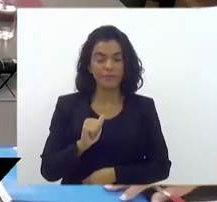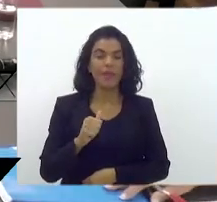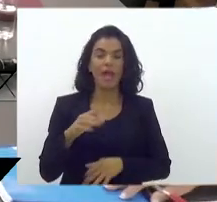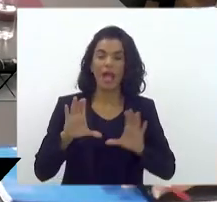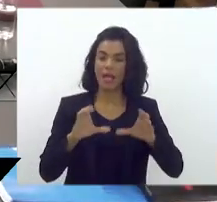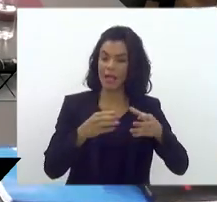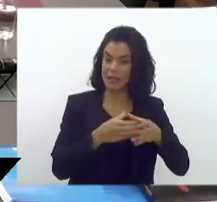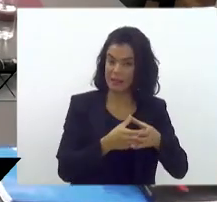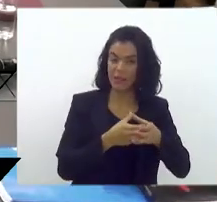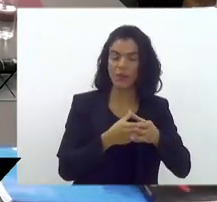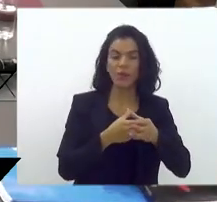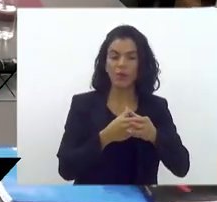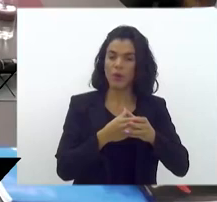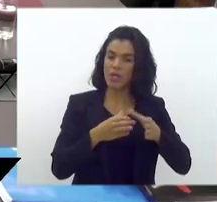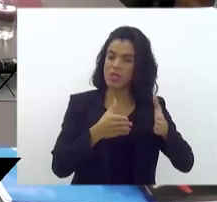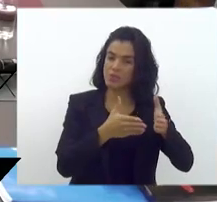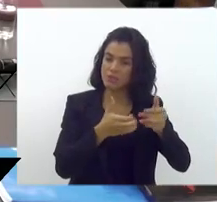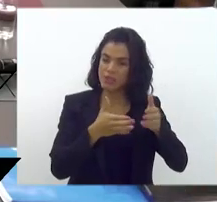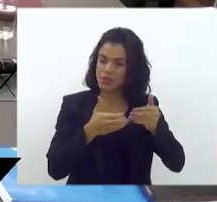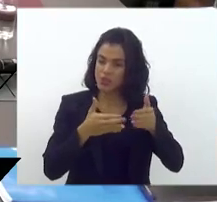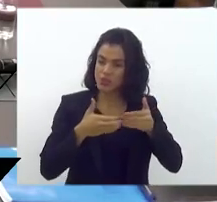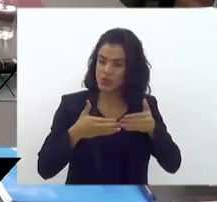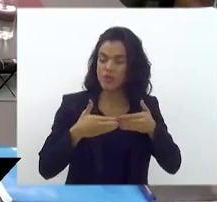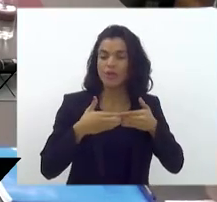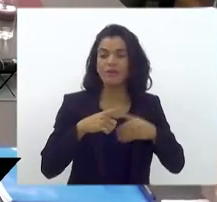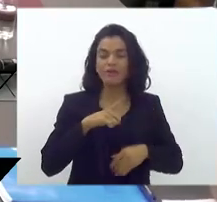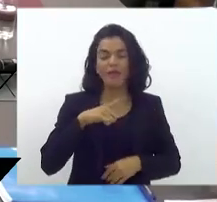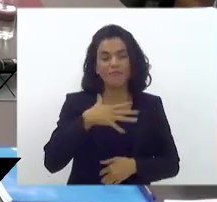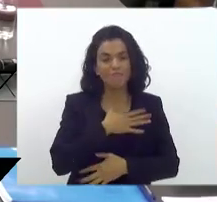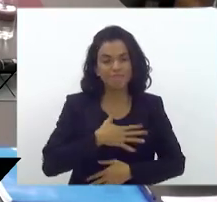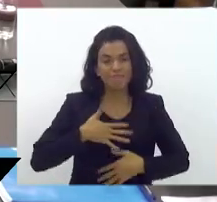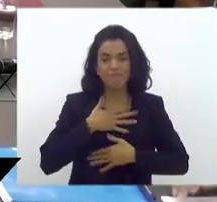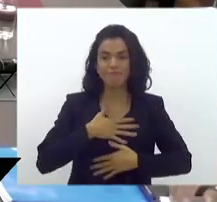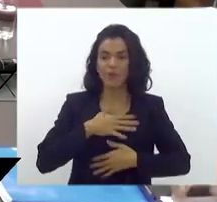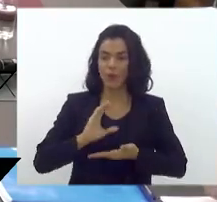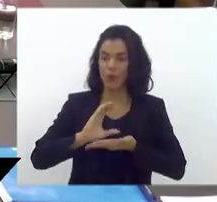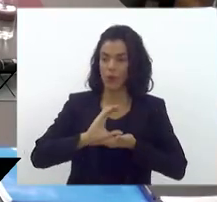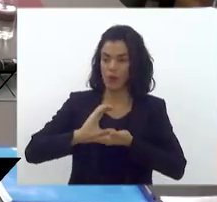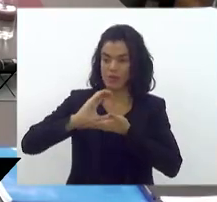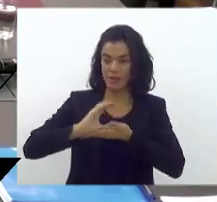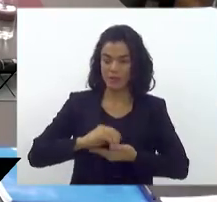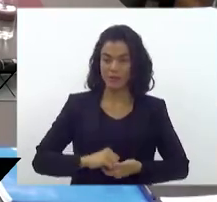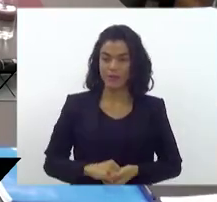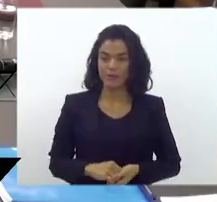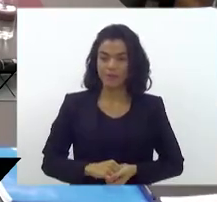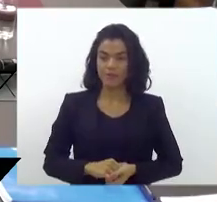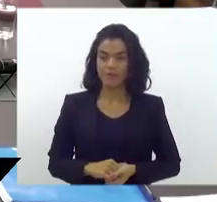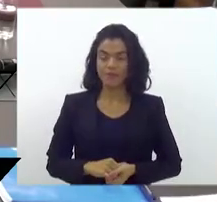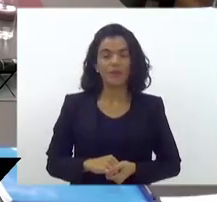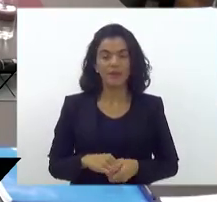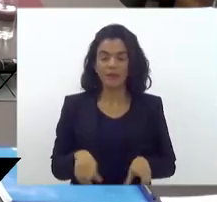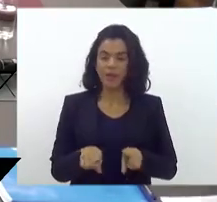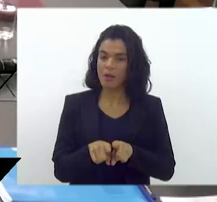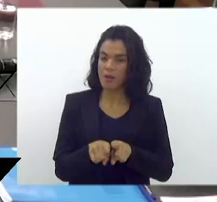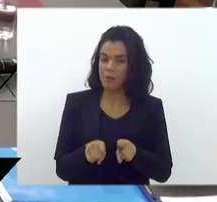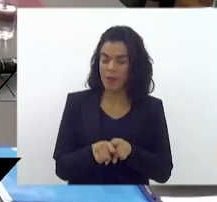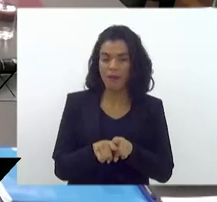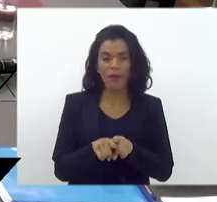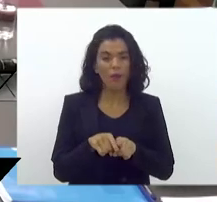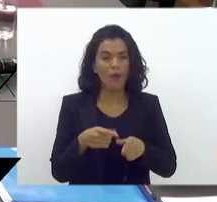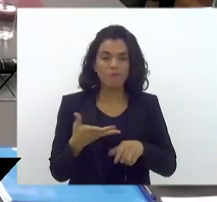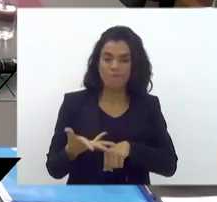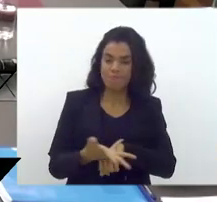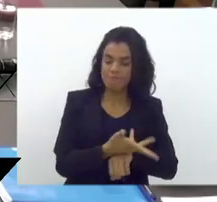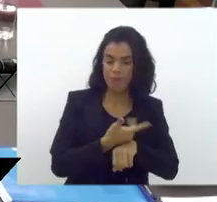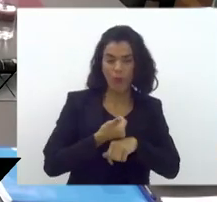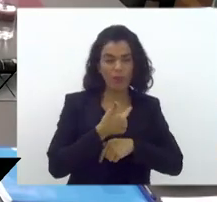categoria aclamou e tem ali a simpatia do Conselho. E, sem dúvida nenhuma, uma prestação de qualidade